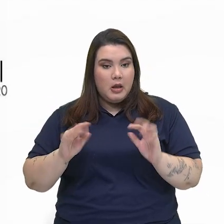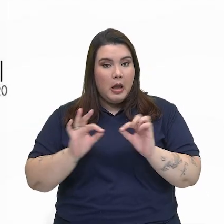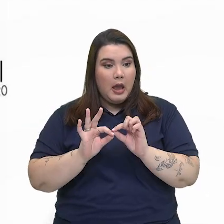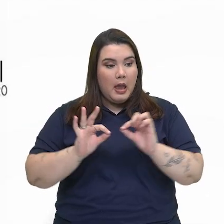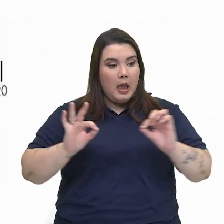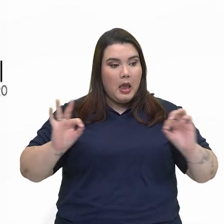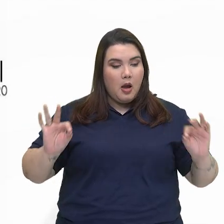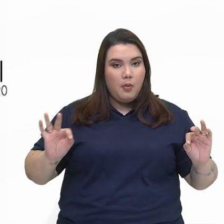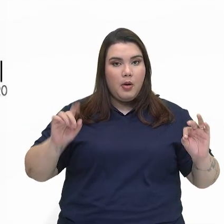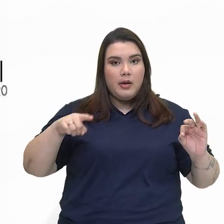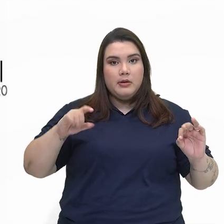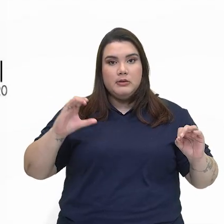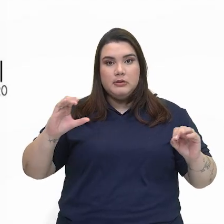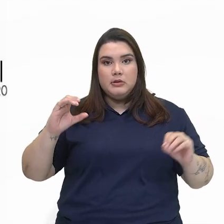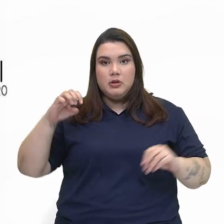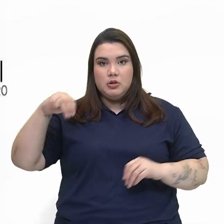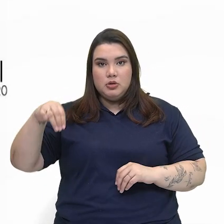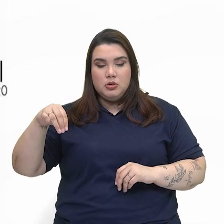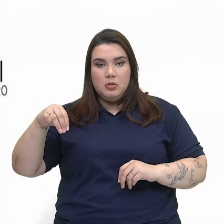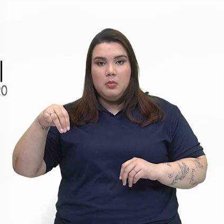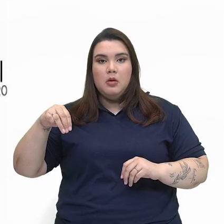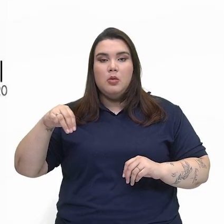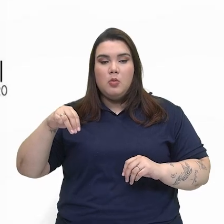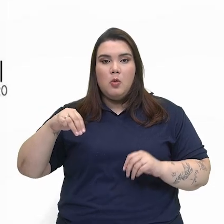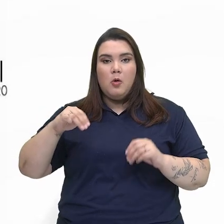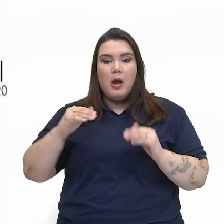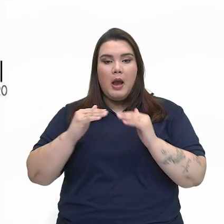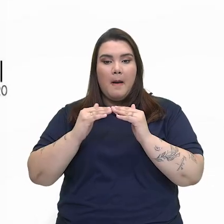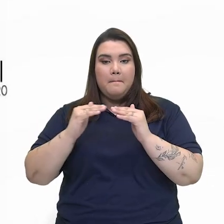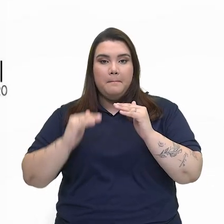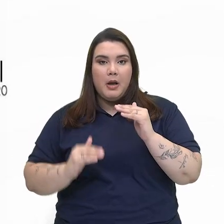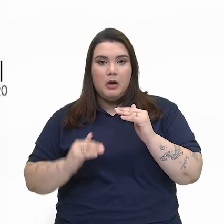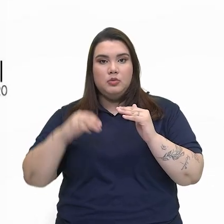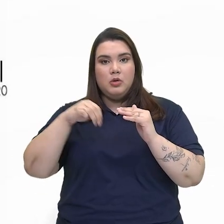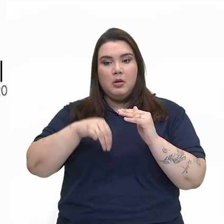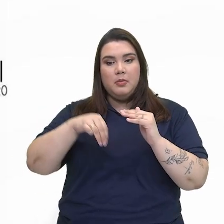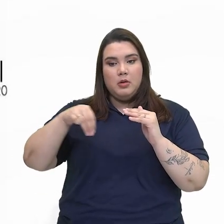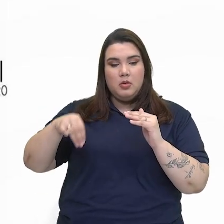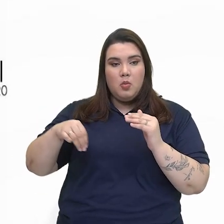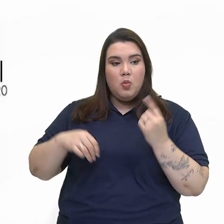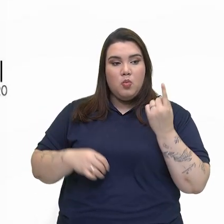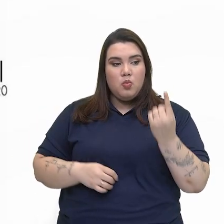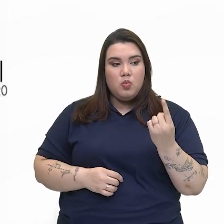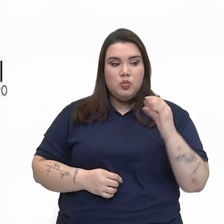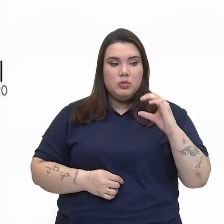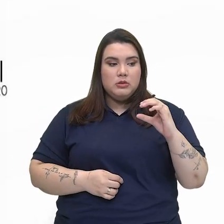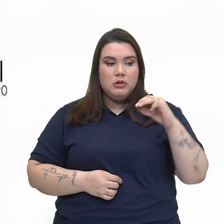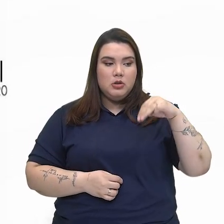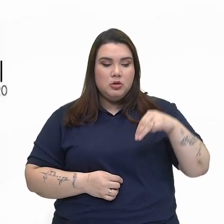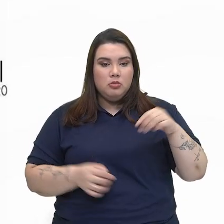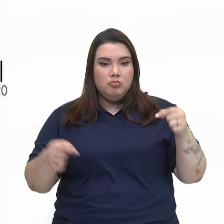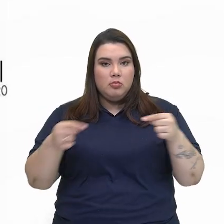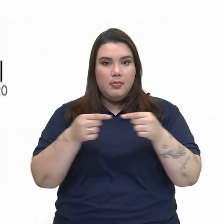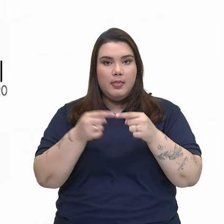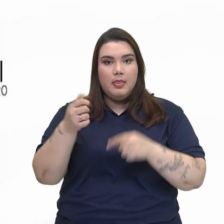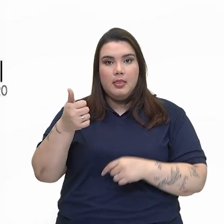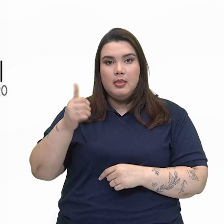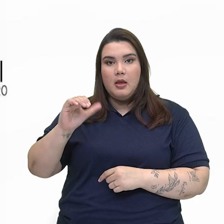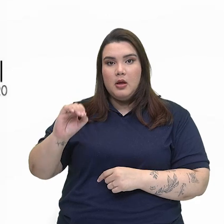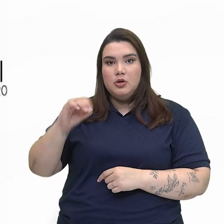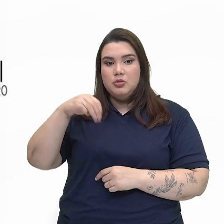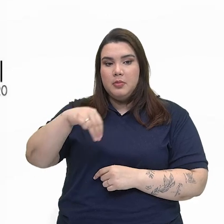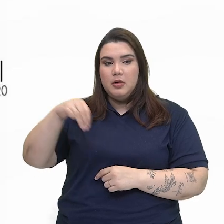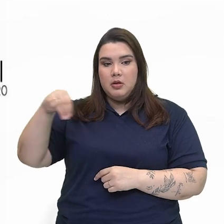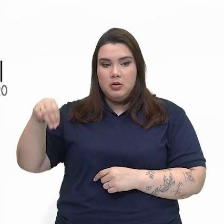o milímetro é uma subdivisão do centímetro. Cada centímetro tem 10 milímetros. Então, aqui, ó, eu tenho